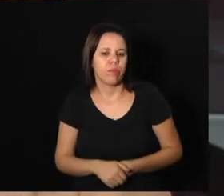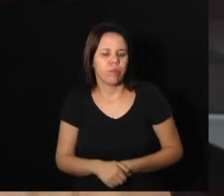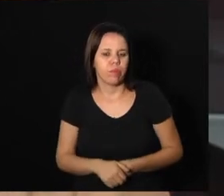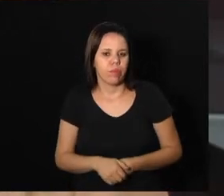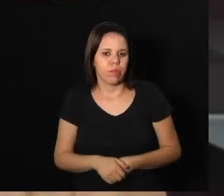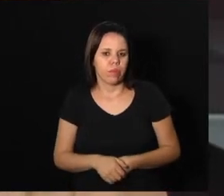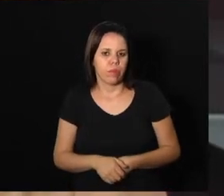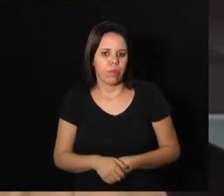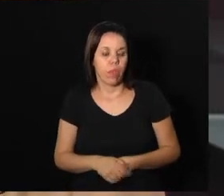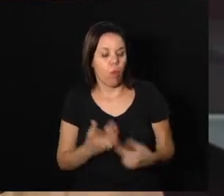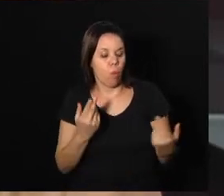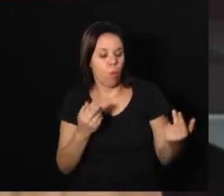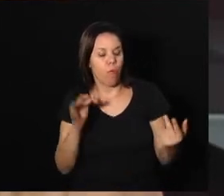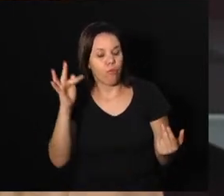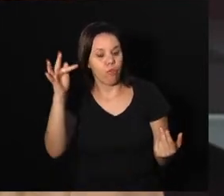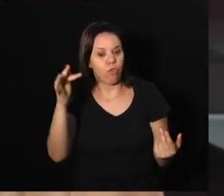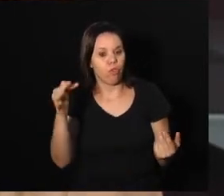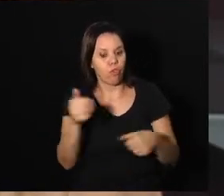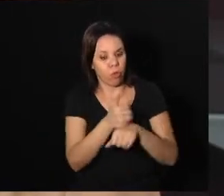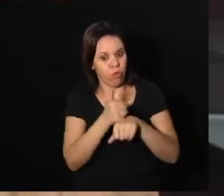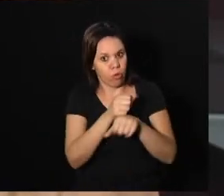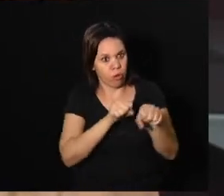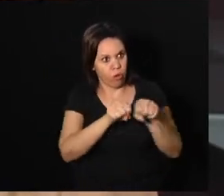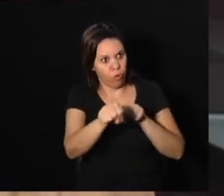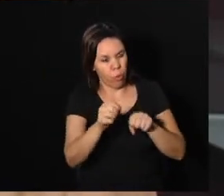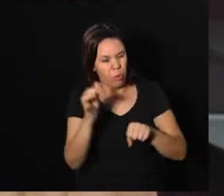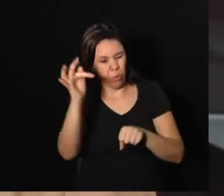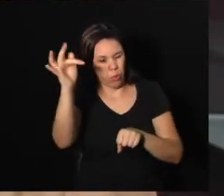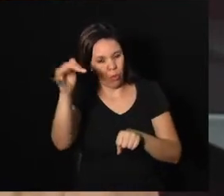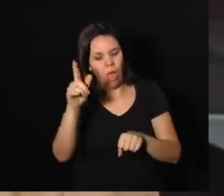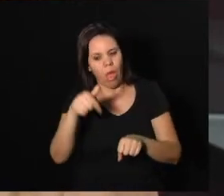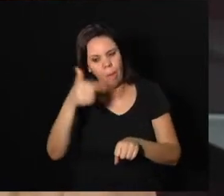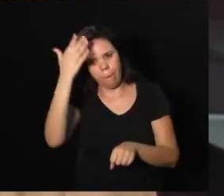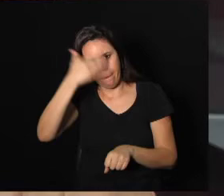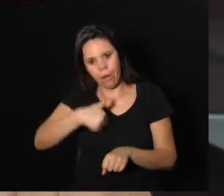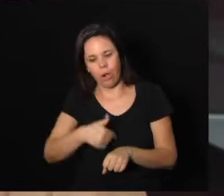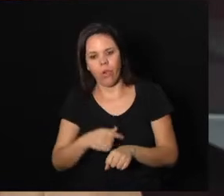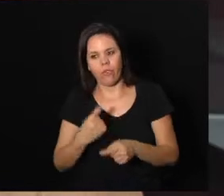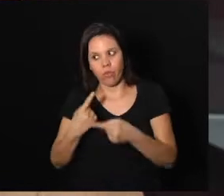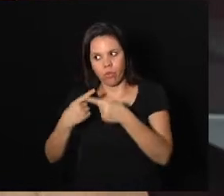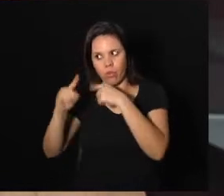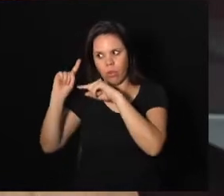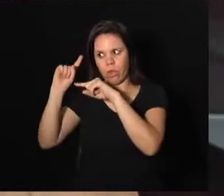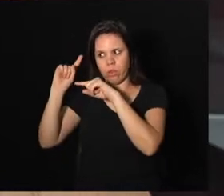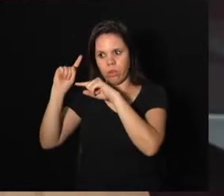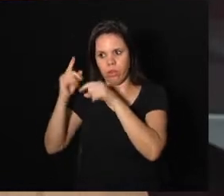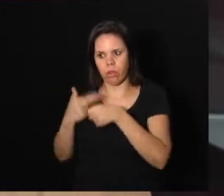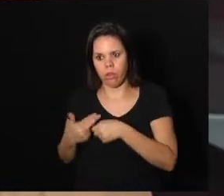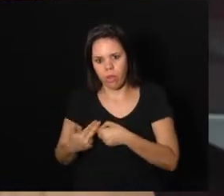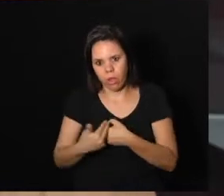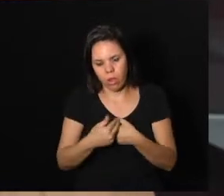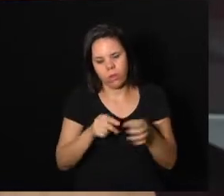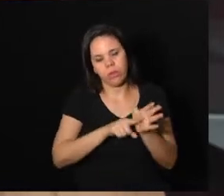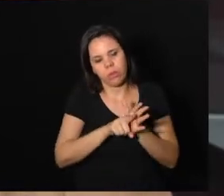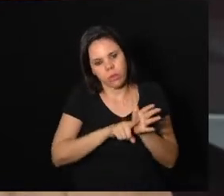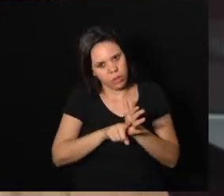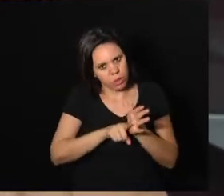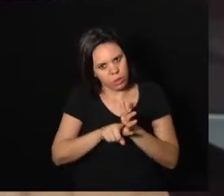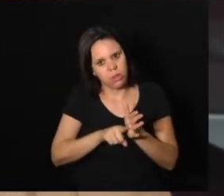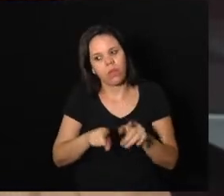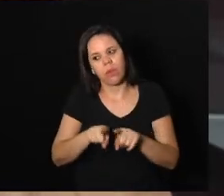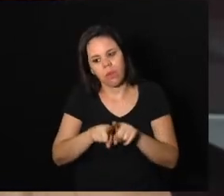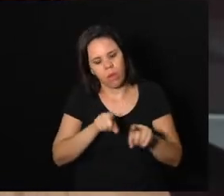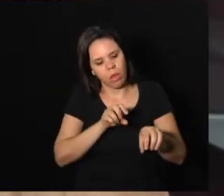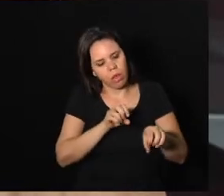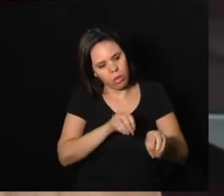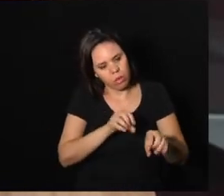são os futuros profissionais, né, formados, eles são a prova disso, do sucesso, tanto das pesquisas quanto na